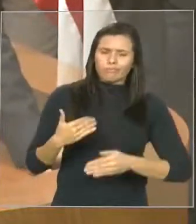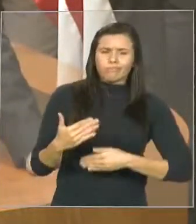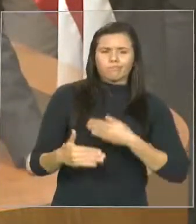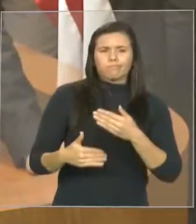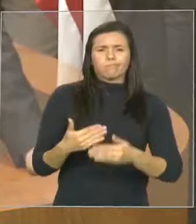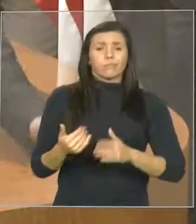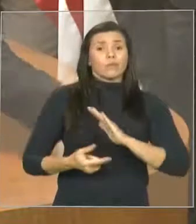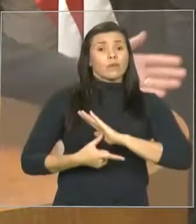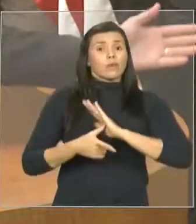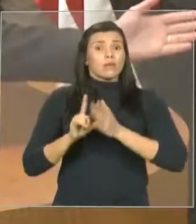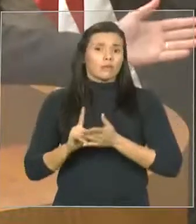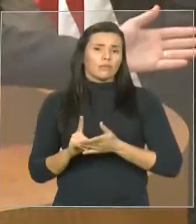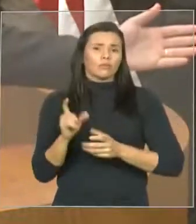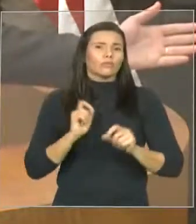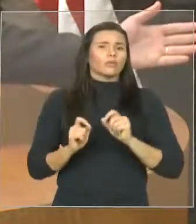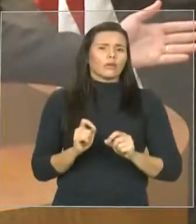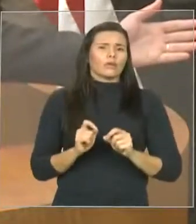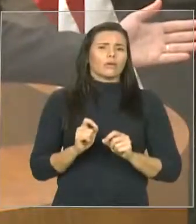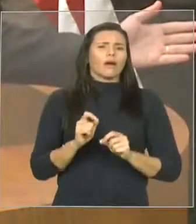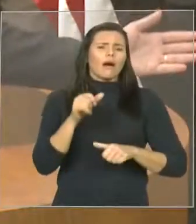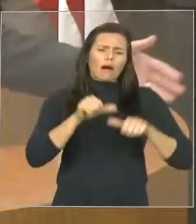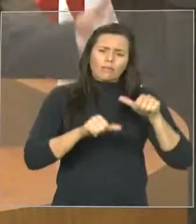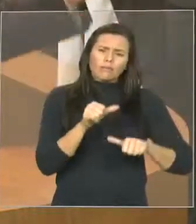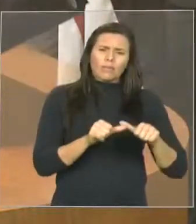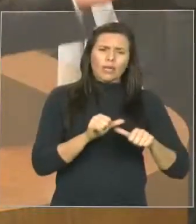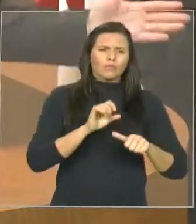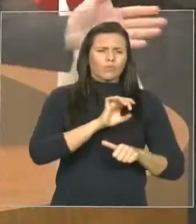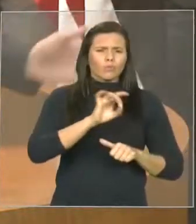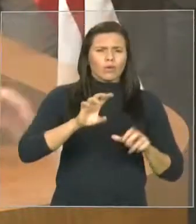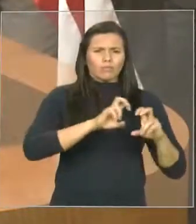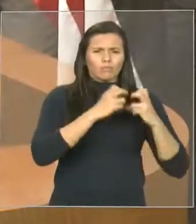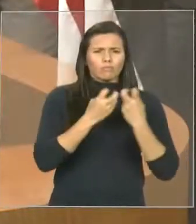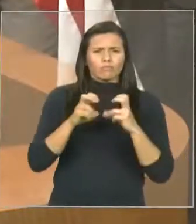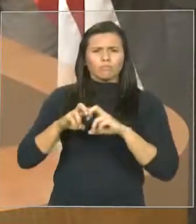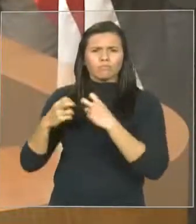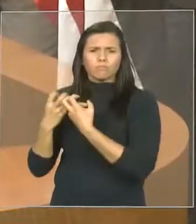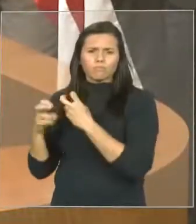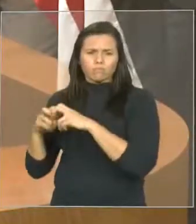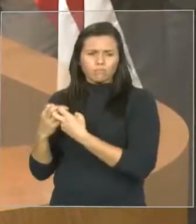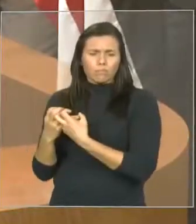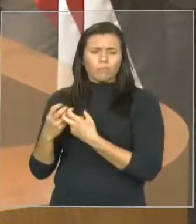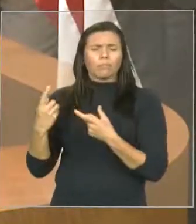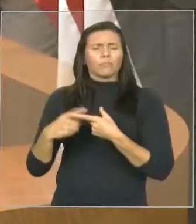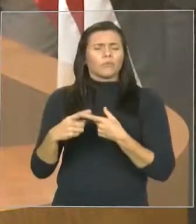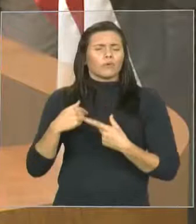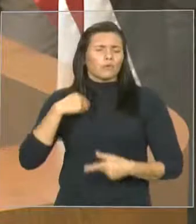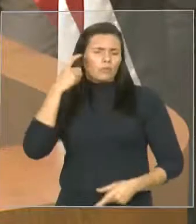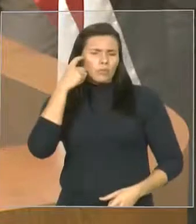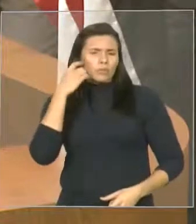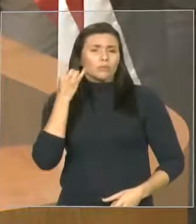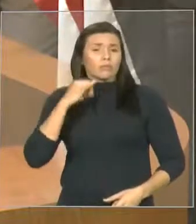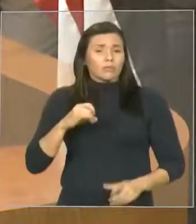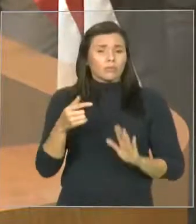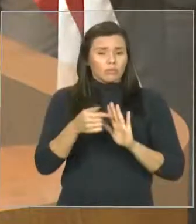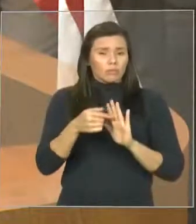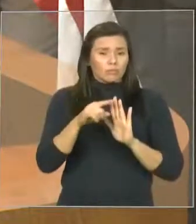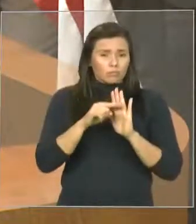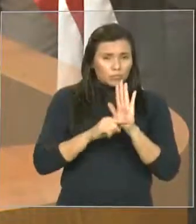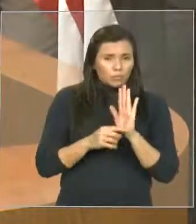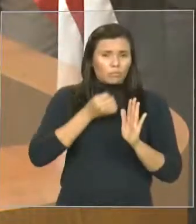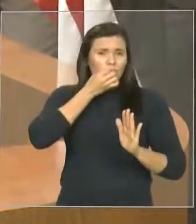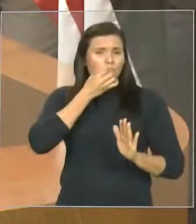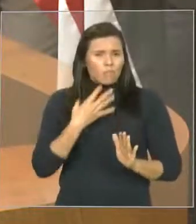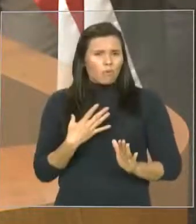Afinal de contas, se é um projeto tão bom, qual é o medo de discutir com os servidores estaduais? Qual é o medo dele